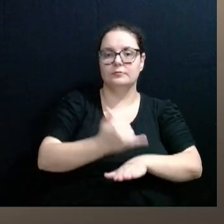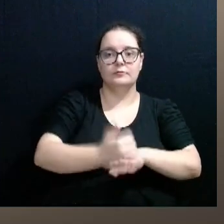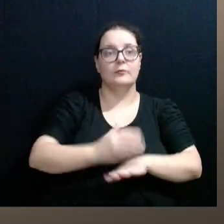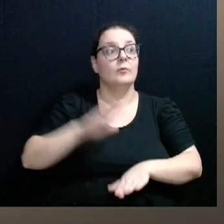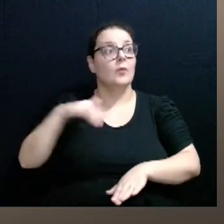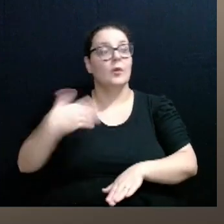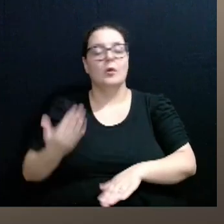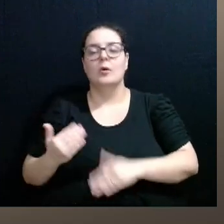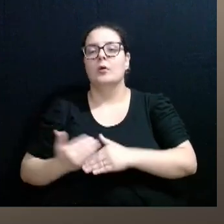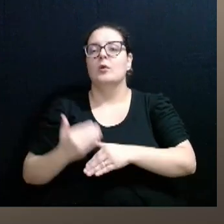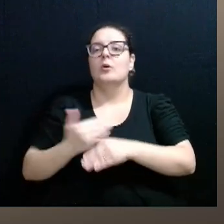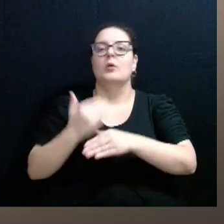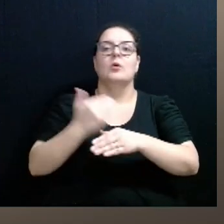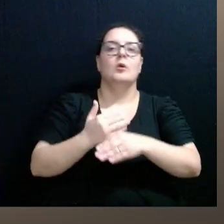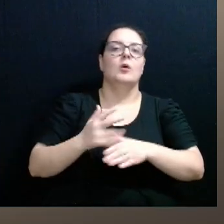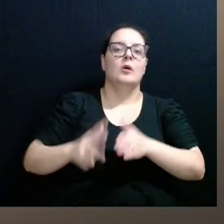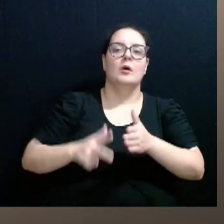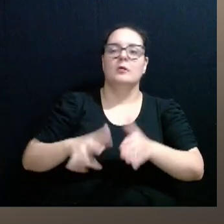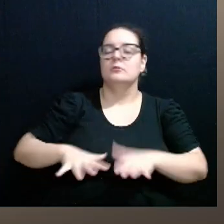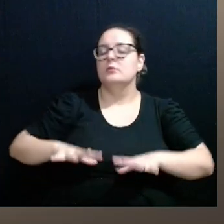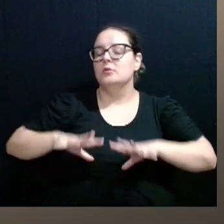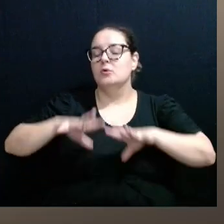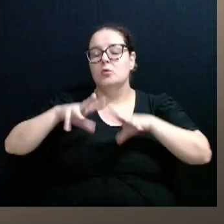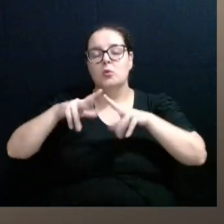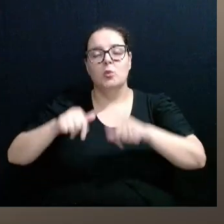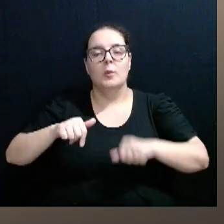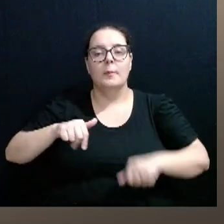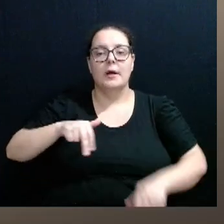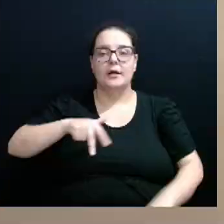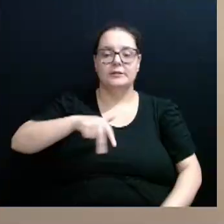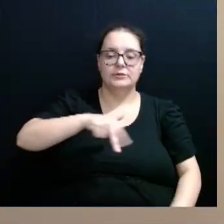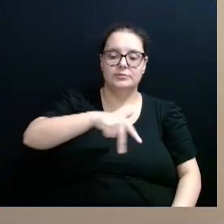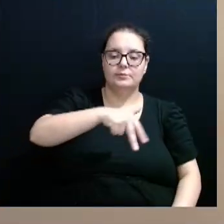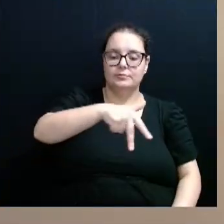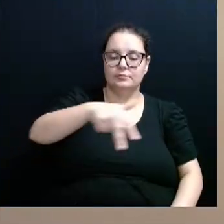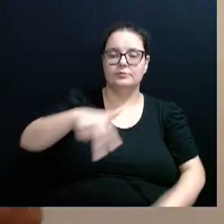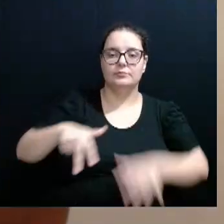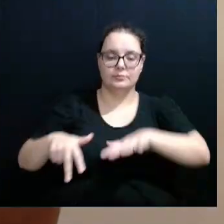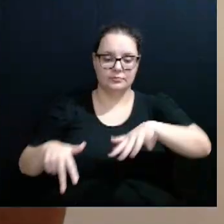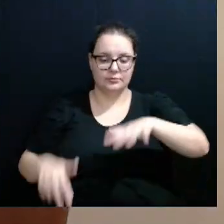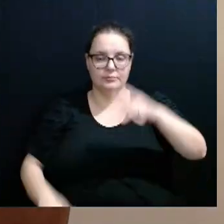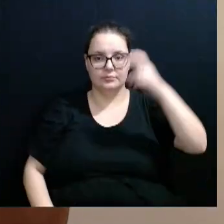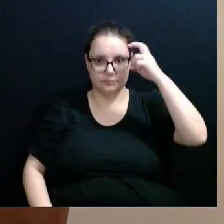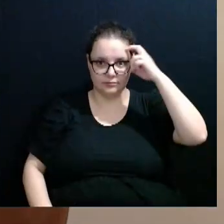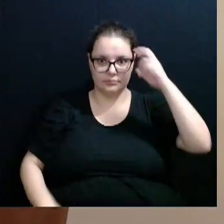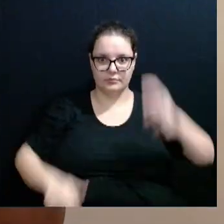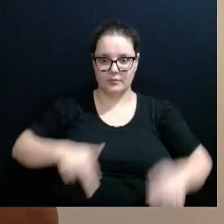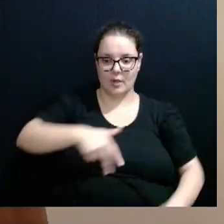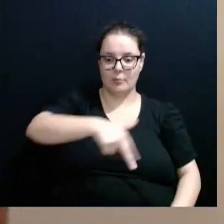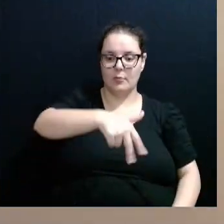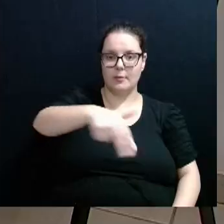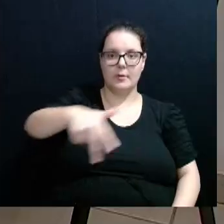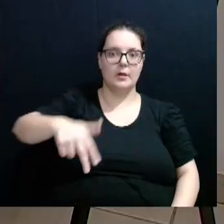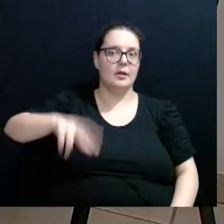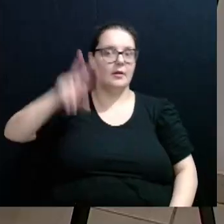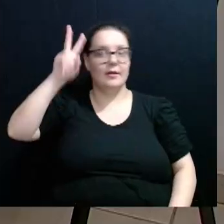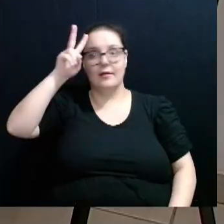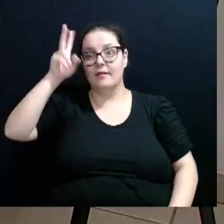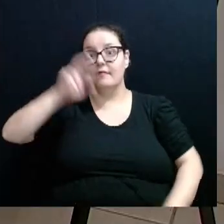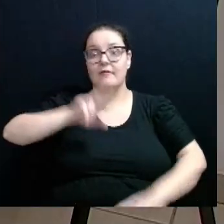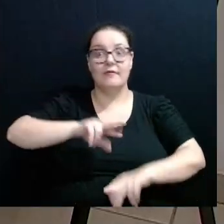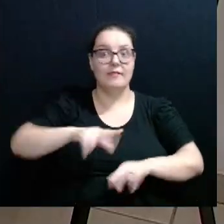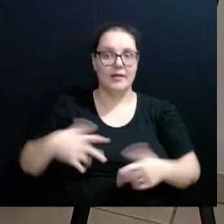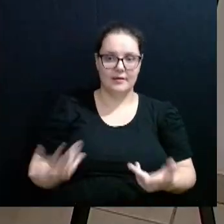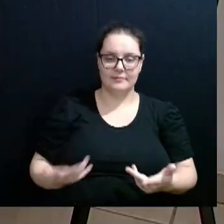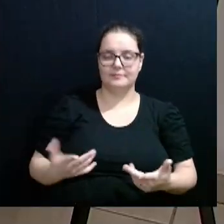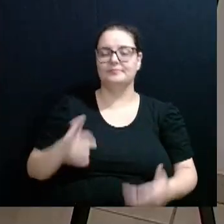malha de trem, e a gente ficou andando em volta da ferroviária nossa, lá na Estação Cultura, e ele contou um monte de história legal. Então a gente tem uma vez por